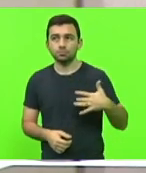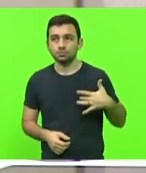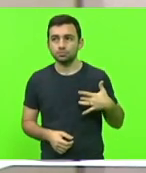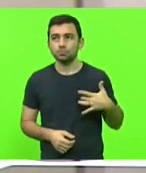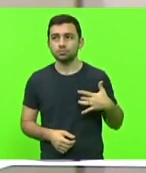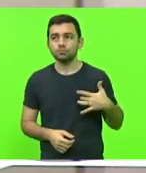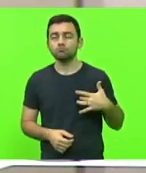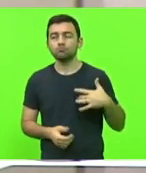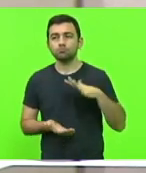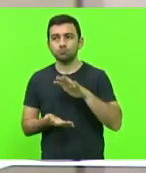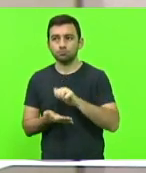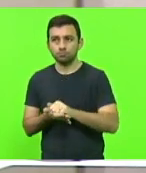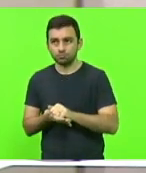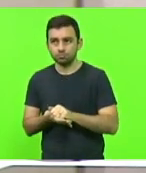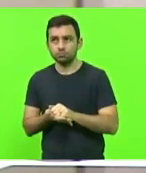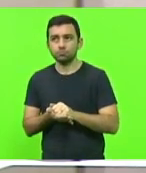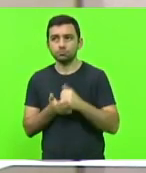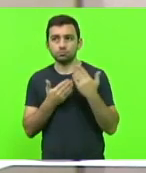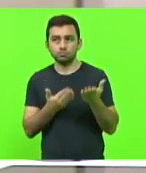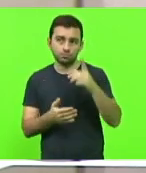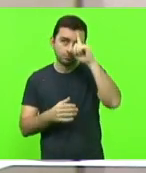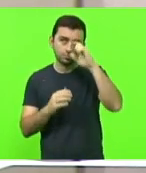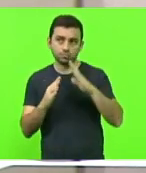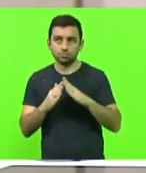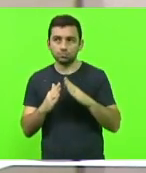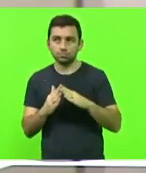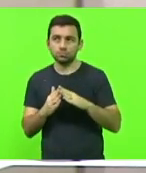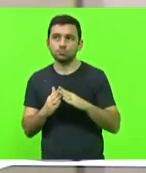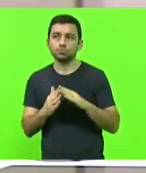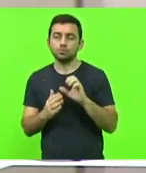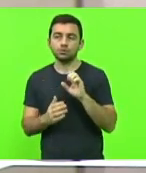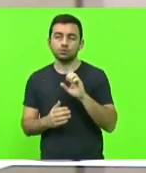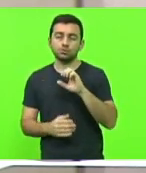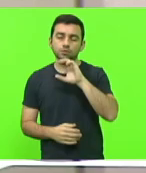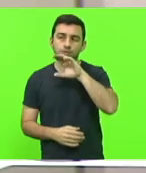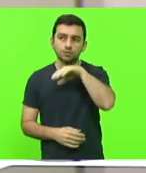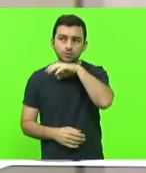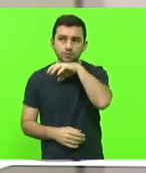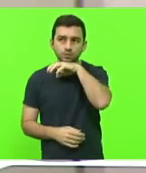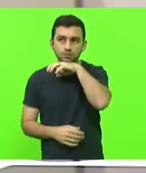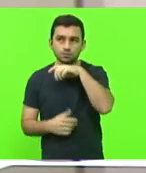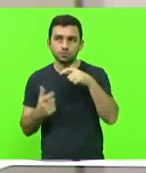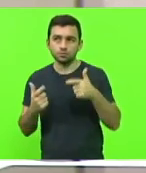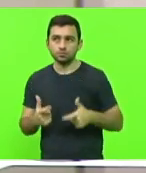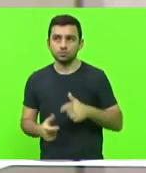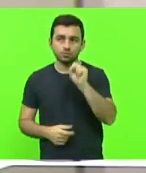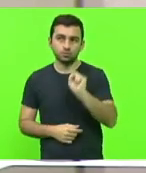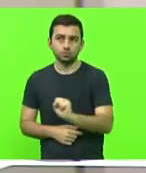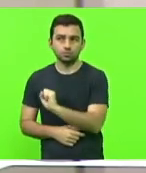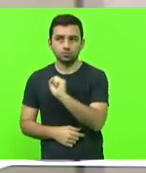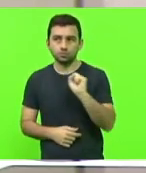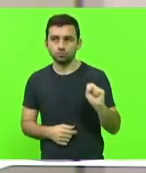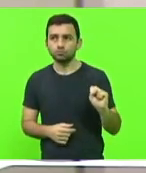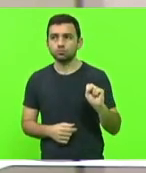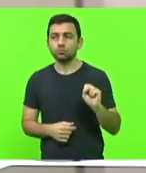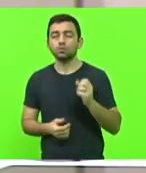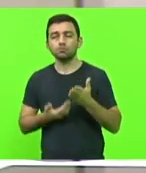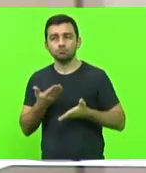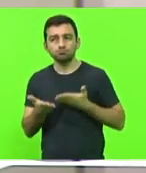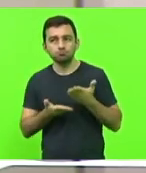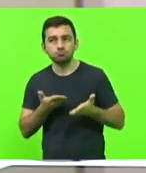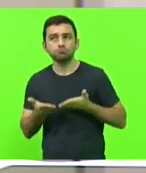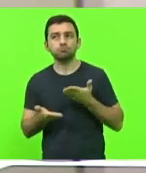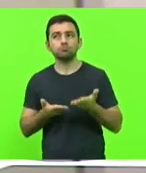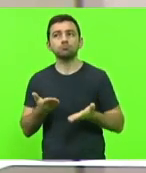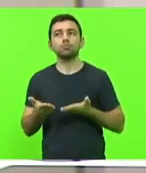pelo credenciamento do Hospital São Francisco do município de Concórdia, no Sistema Único de Saúde, para atendimento e tratamento